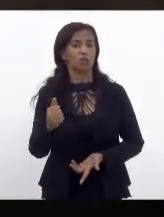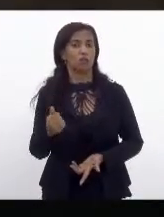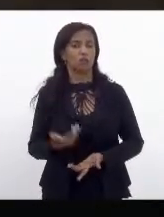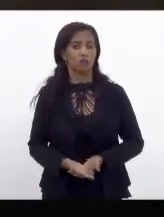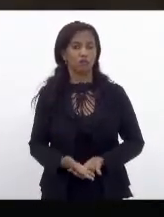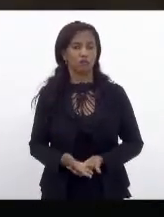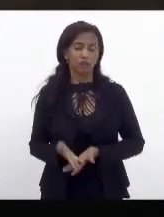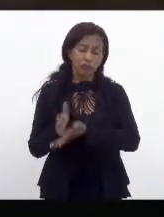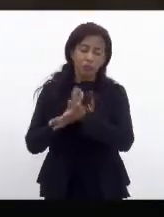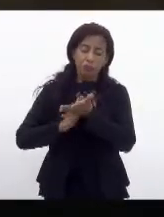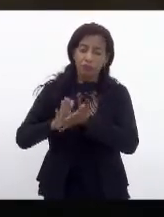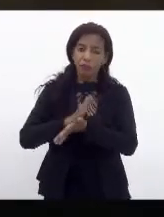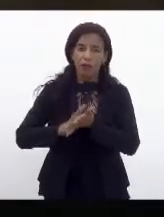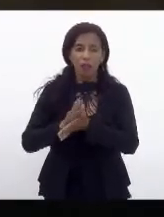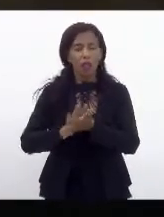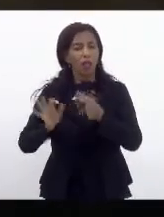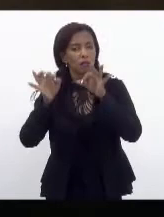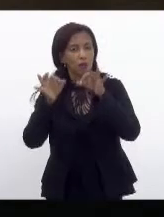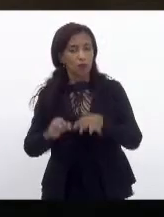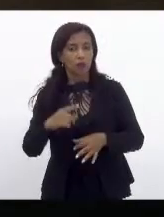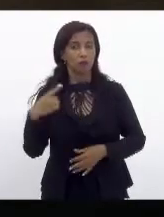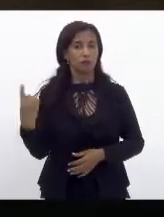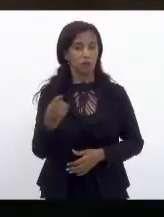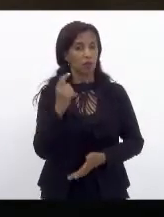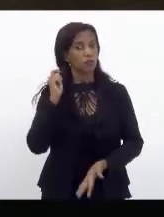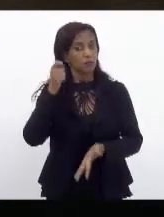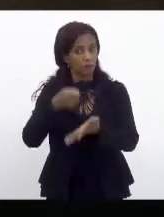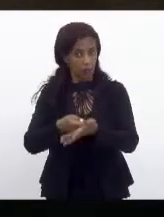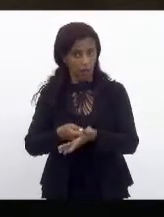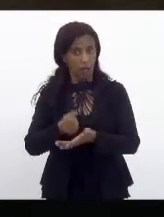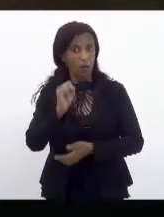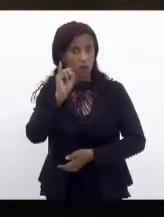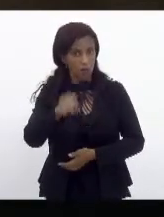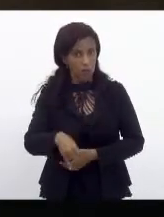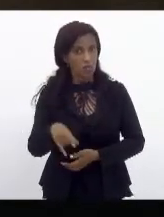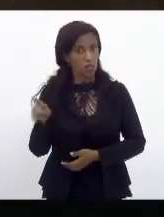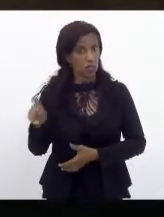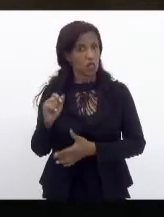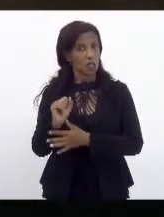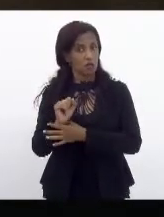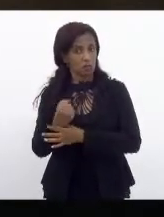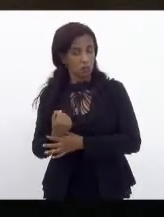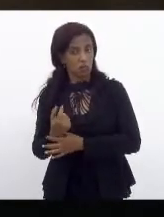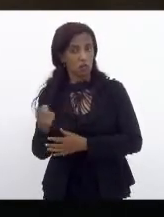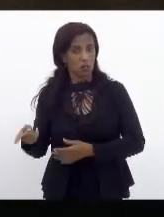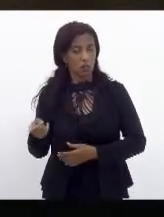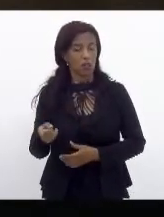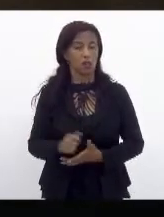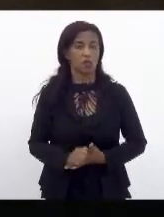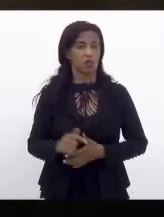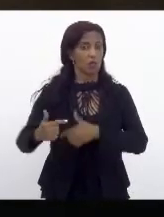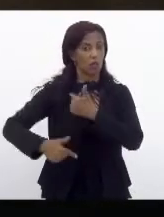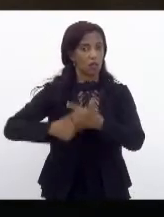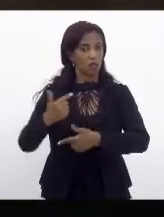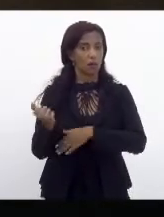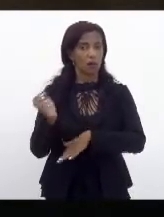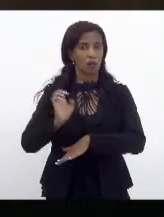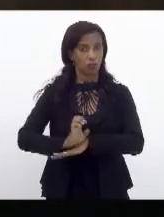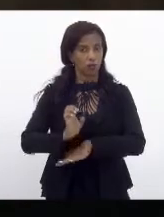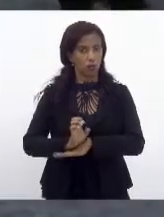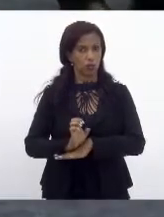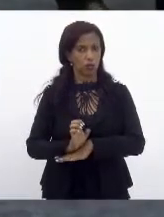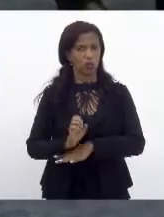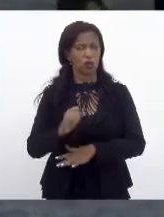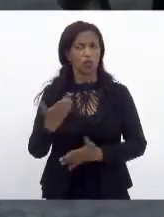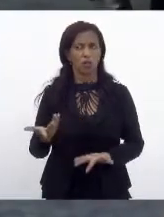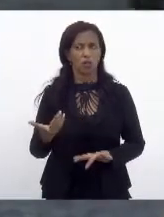Então, nada mais justo do que nós remunerarmos esse agente público que está a serviço do Estado com equivalente ao RAS de